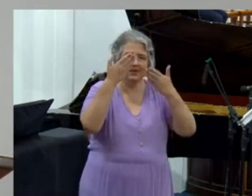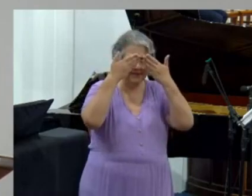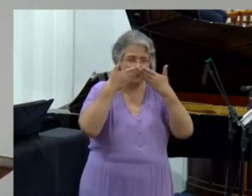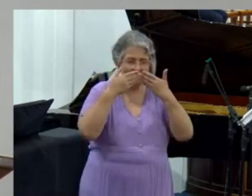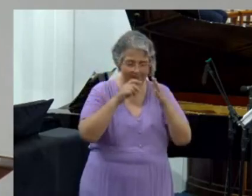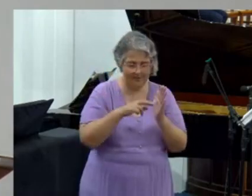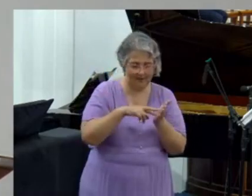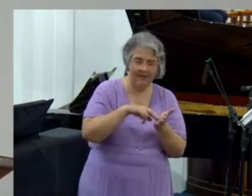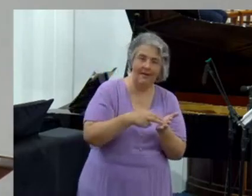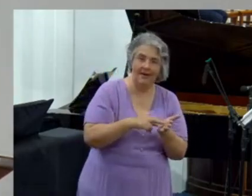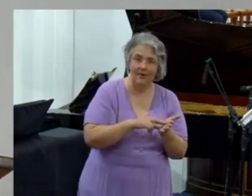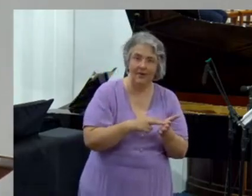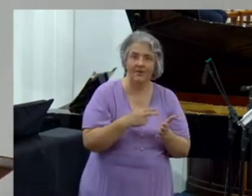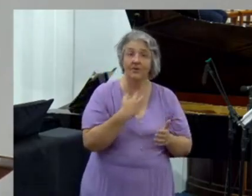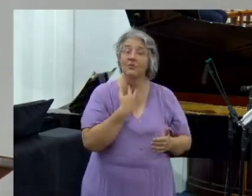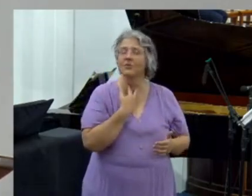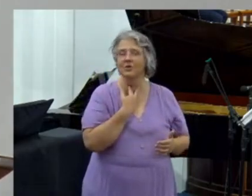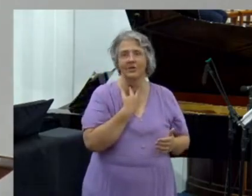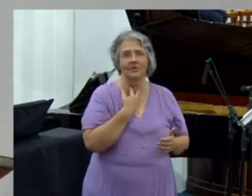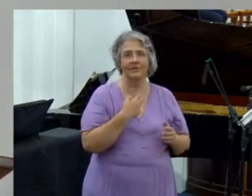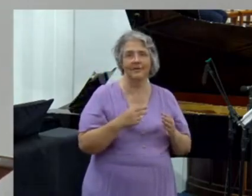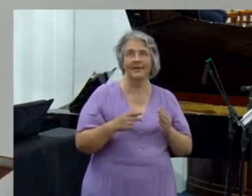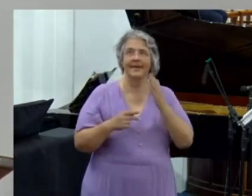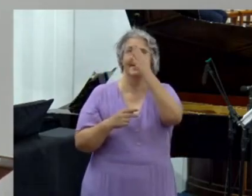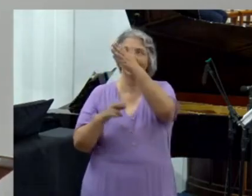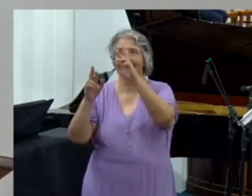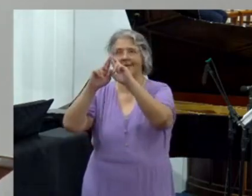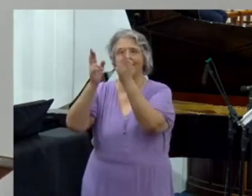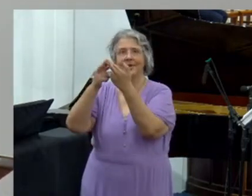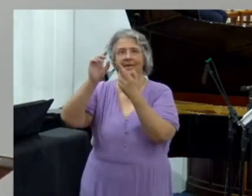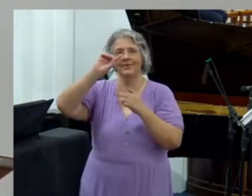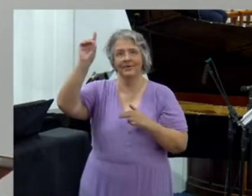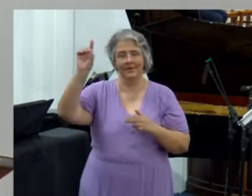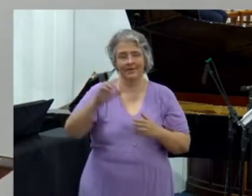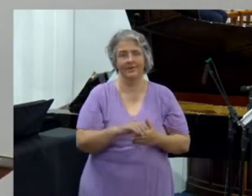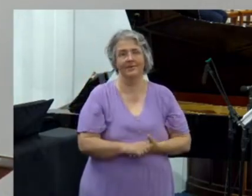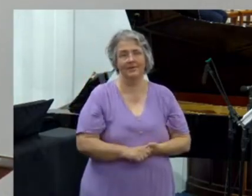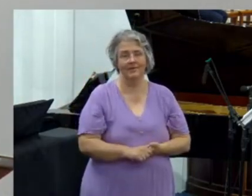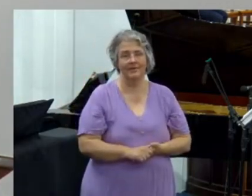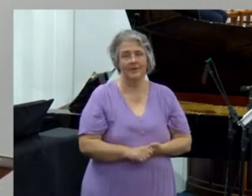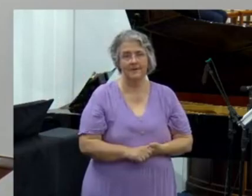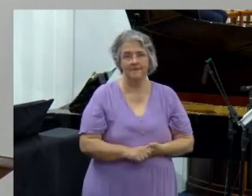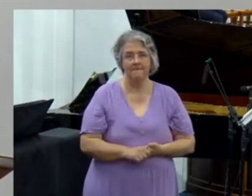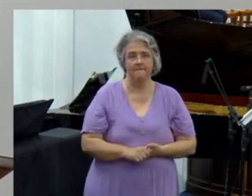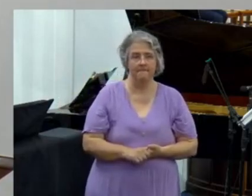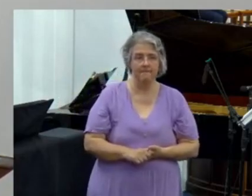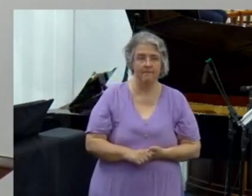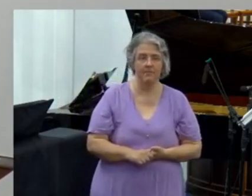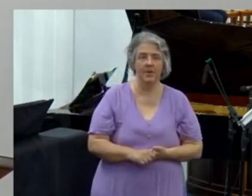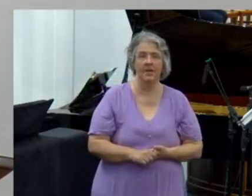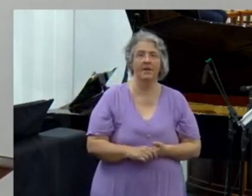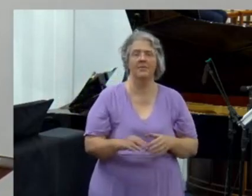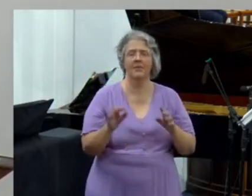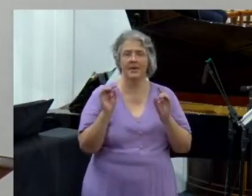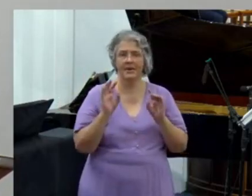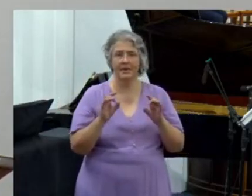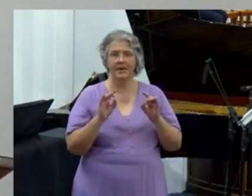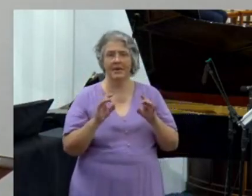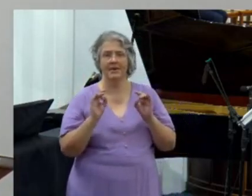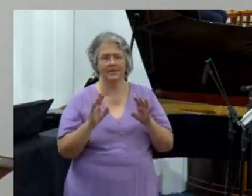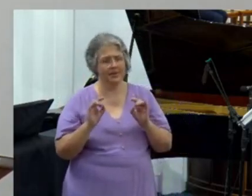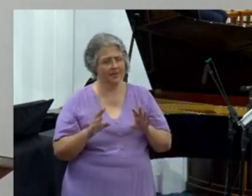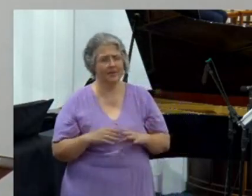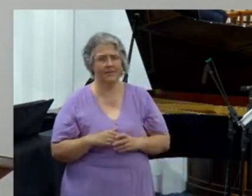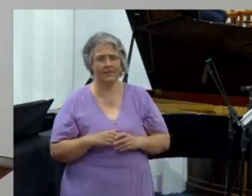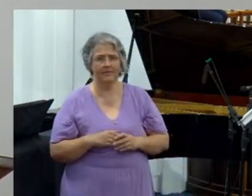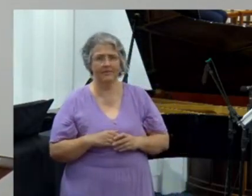poderiam entrar no templo. Por conta de um episódio muito específico relacionado à conquista da cidade de